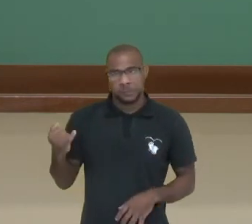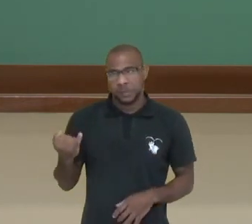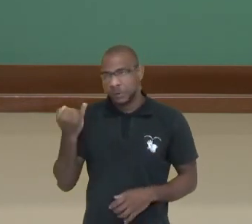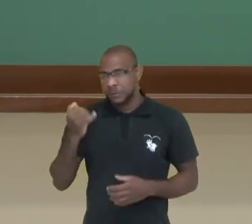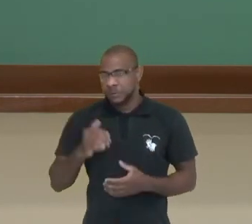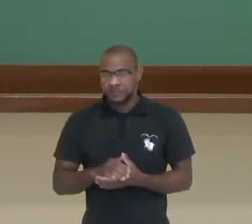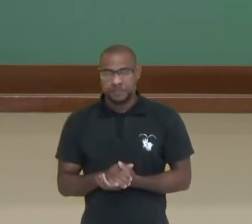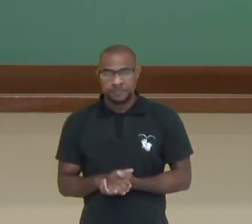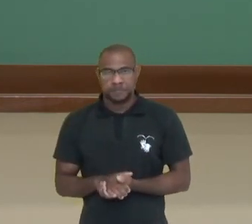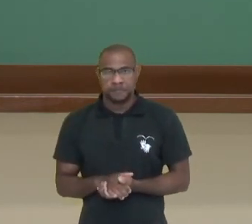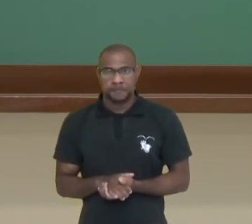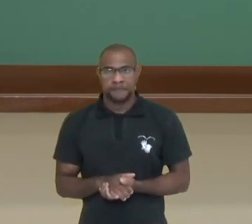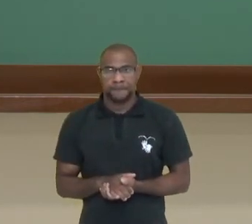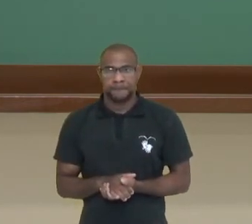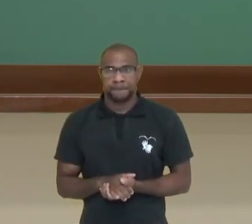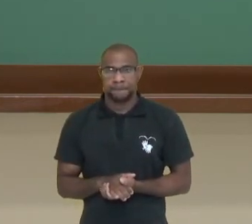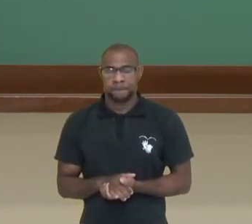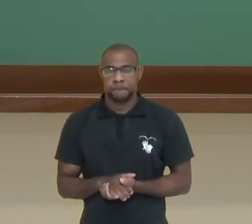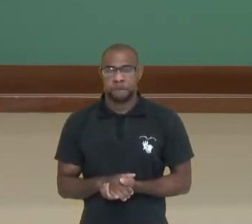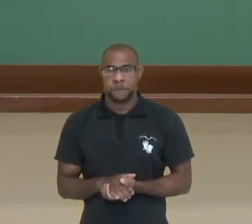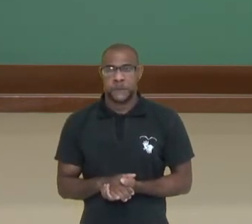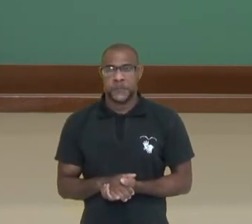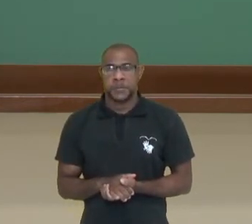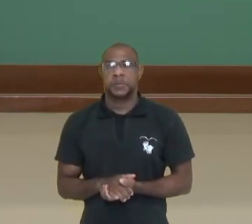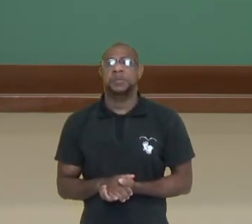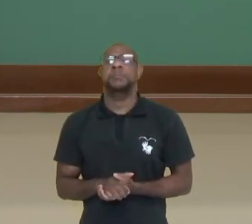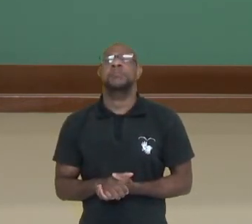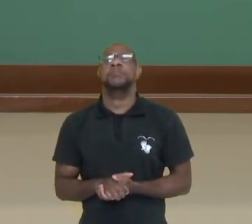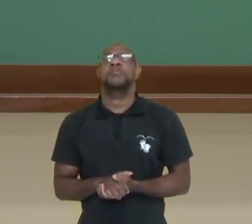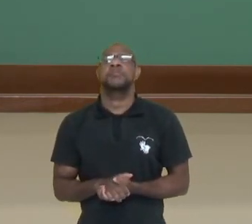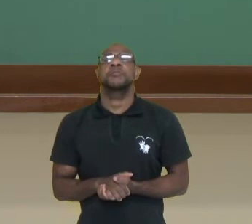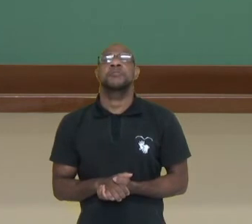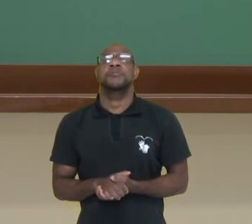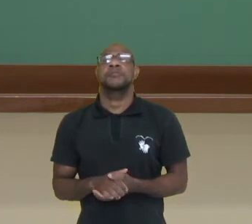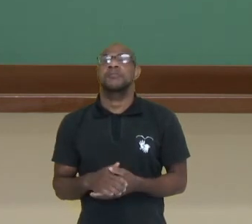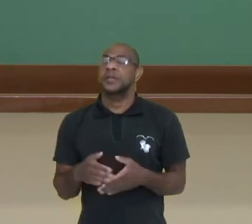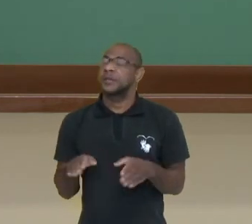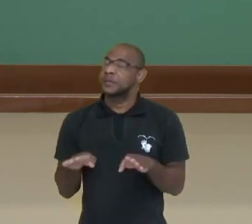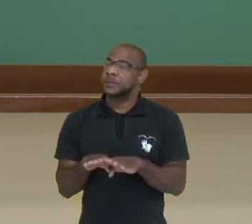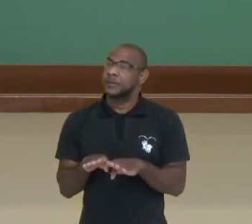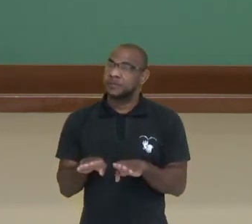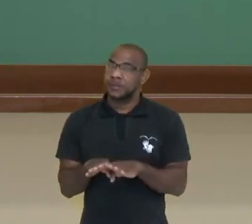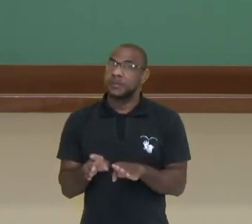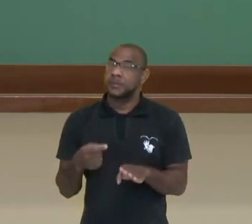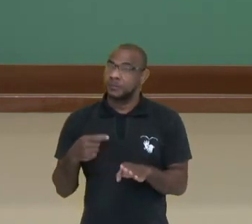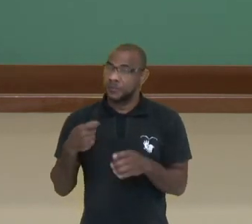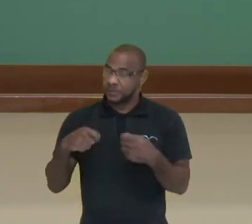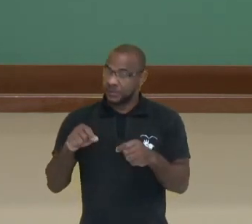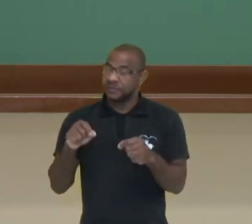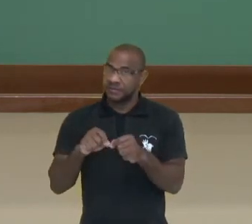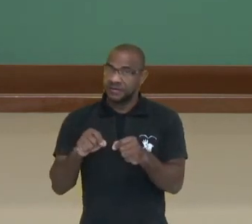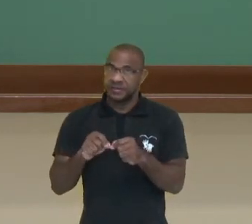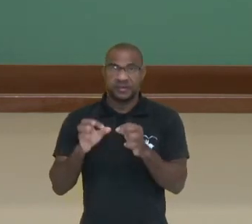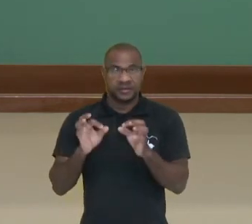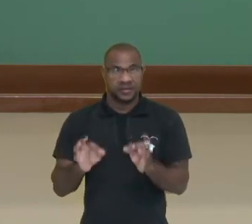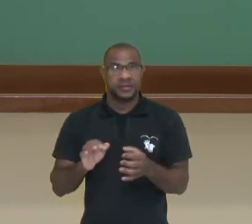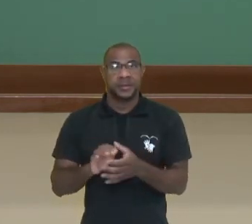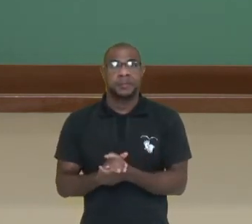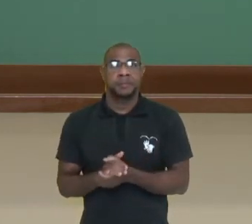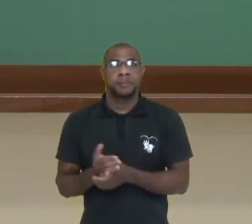essas outras questões. Não é legal isso aí? Aí também cabe a nossa parte, não é verdade? Vamos voltar à aula